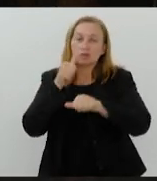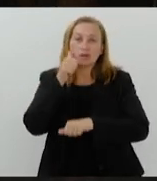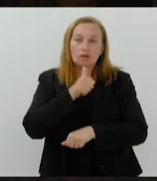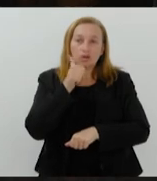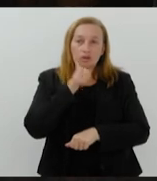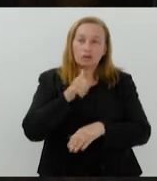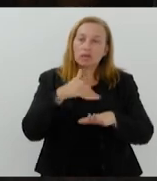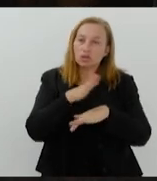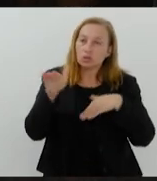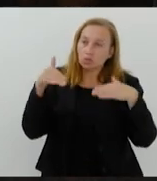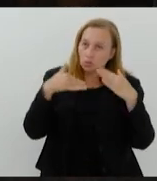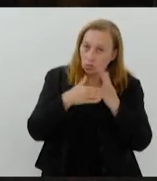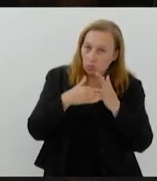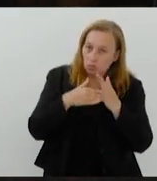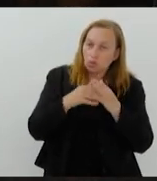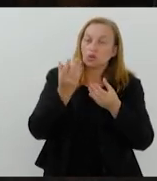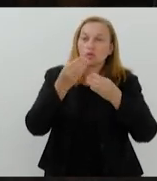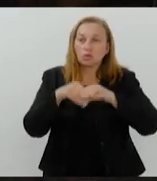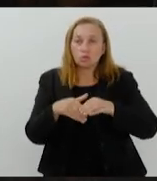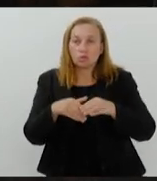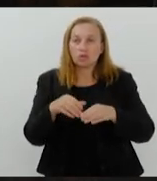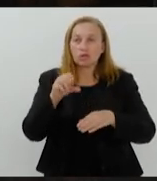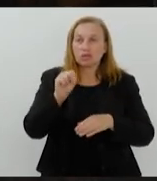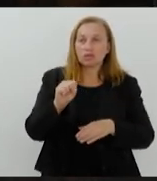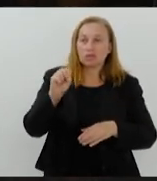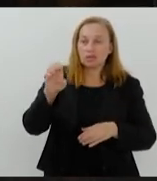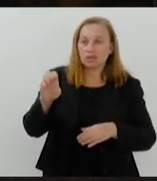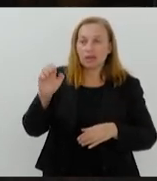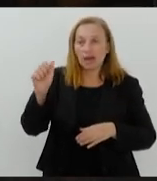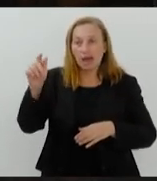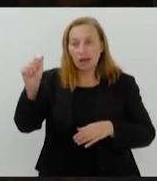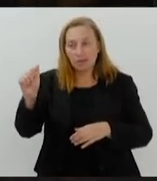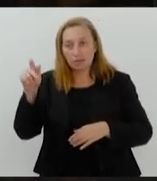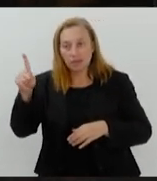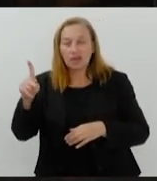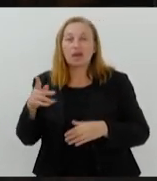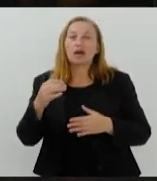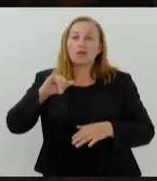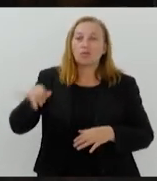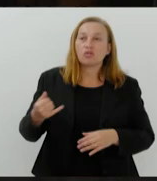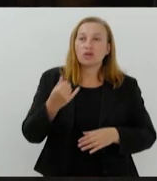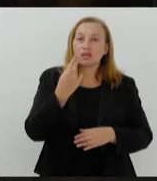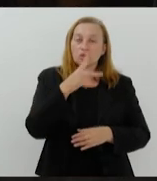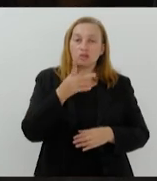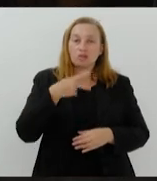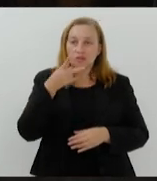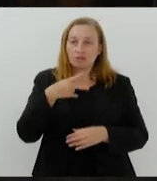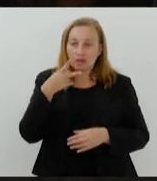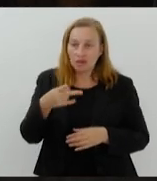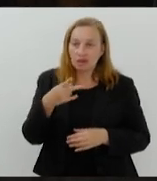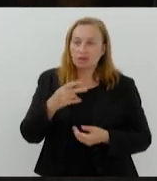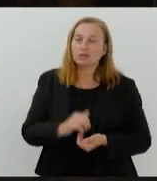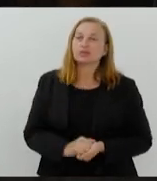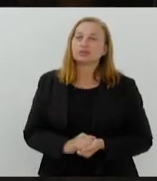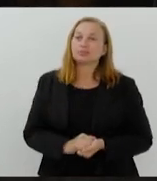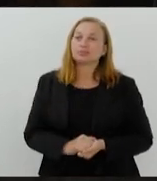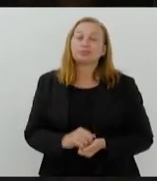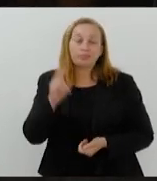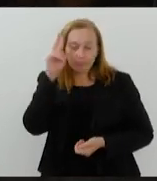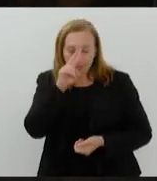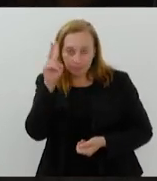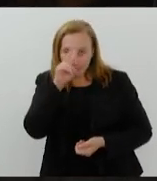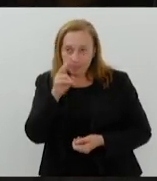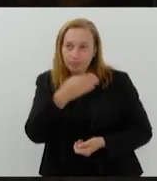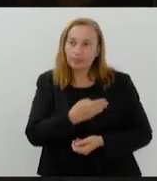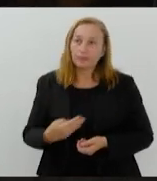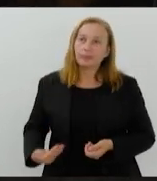e todos do concurso aí da CEAP, aproveitando a fala de Vossa Excelência, fazendo esse lembrete ao